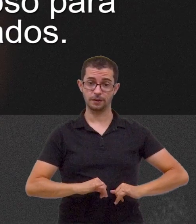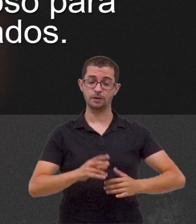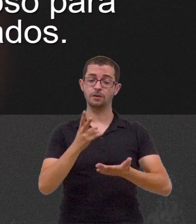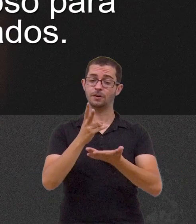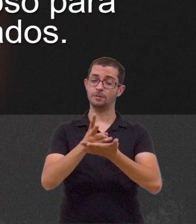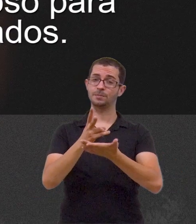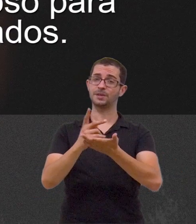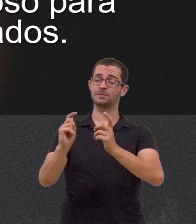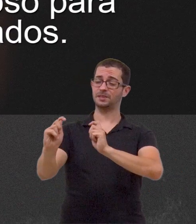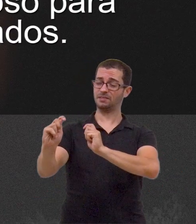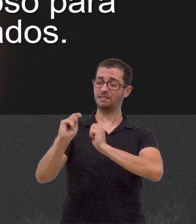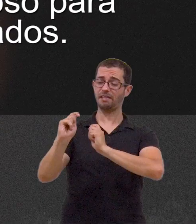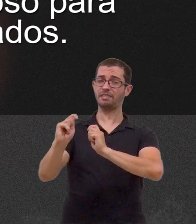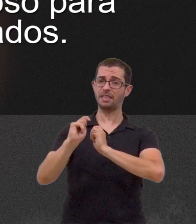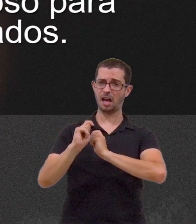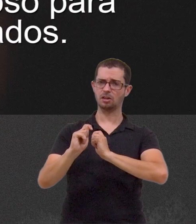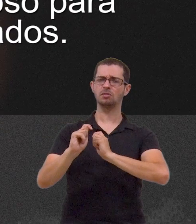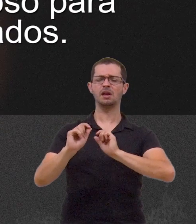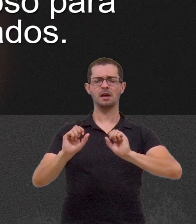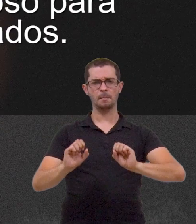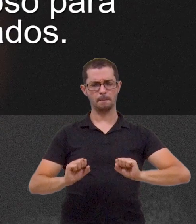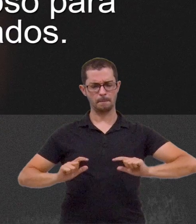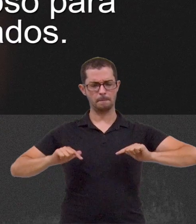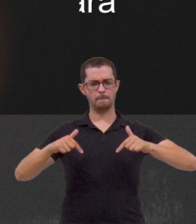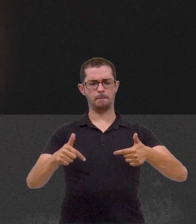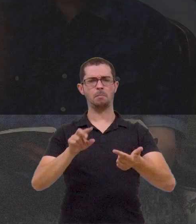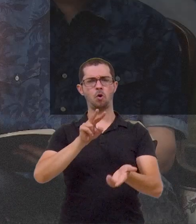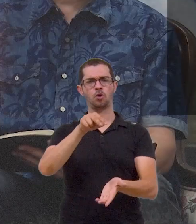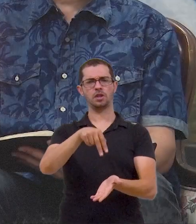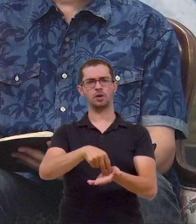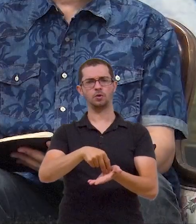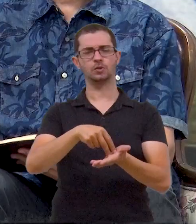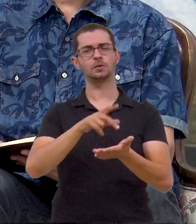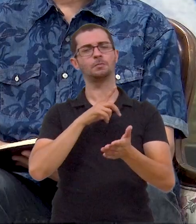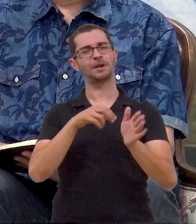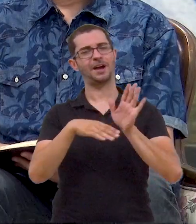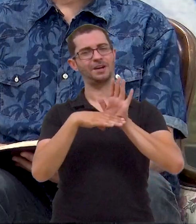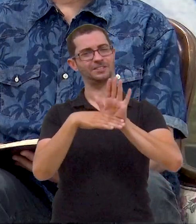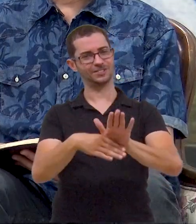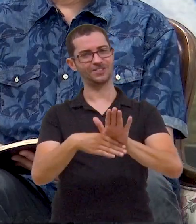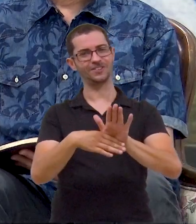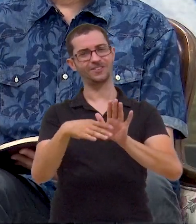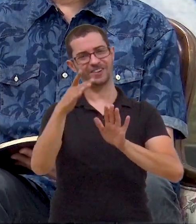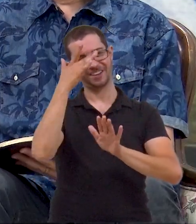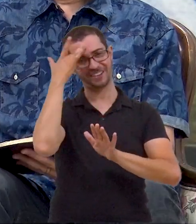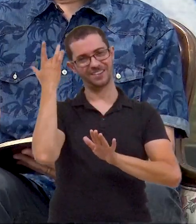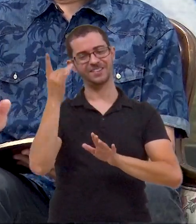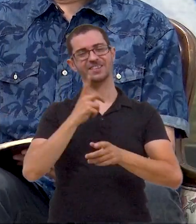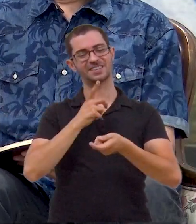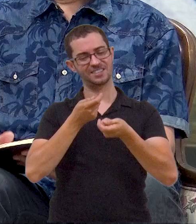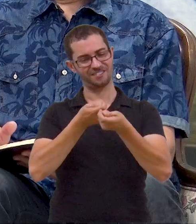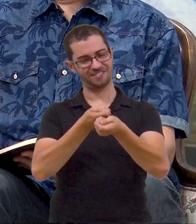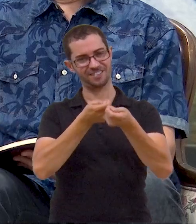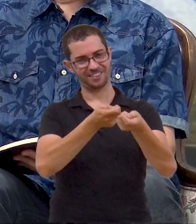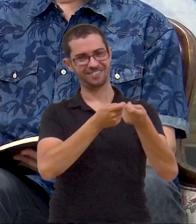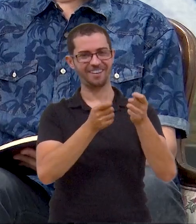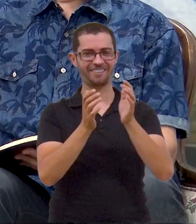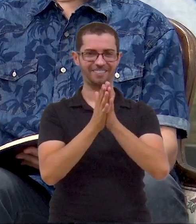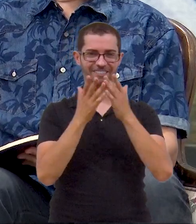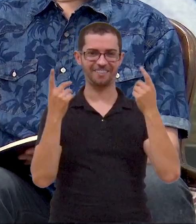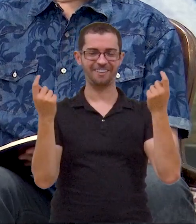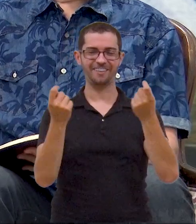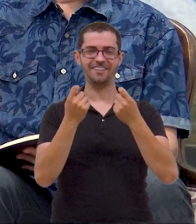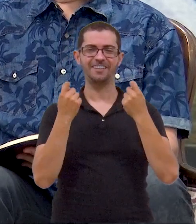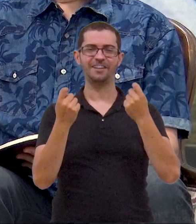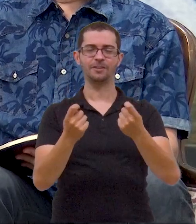é poderoso para socorrer os que são tentados. Aleluia! Aleluia! Aleluia! Isso aqui